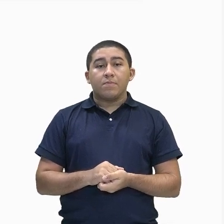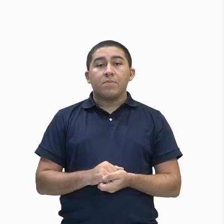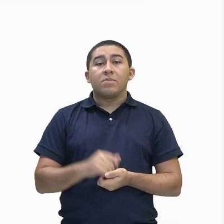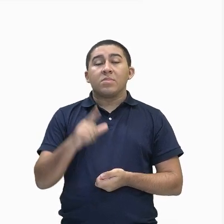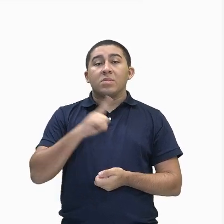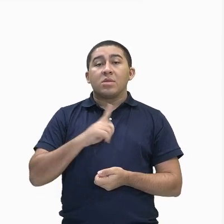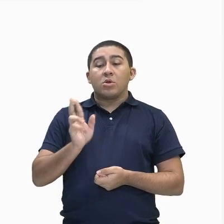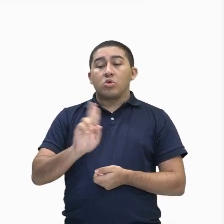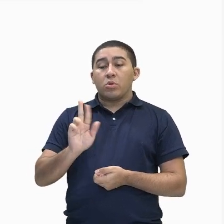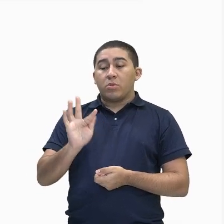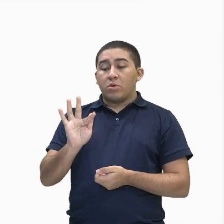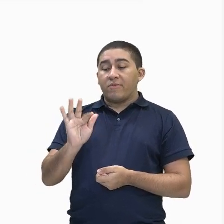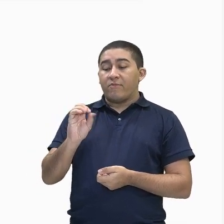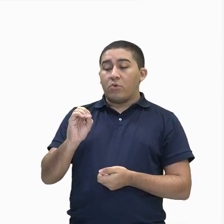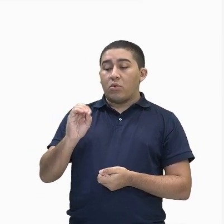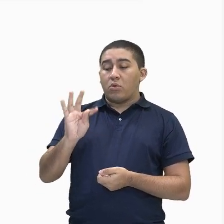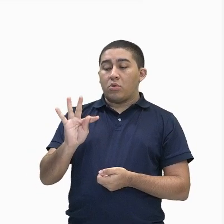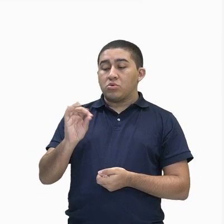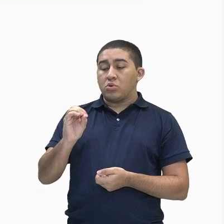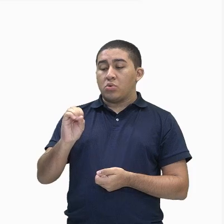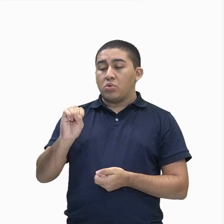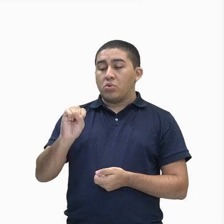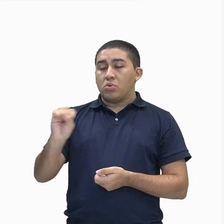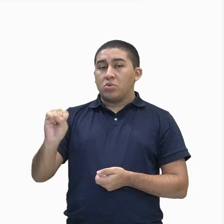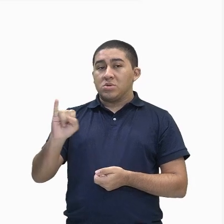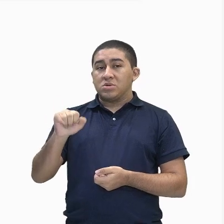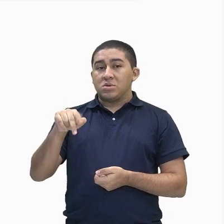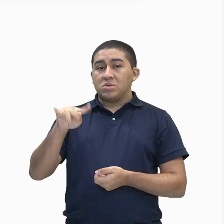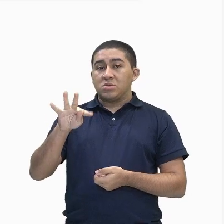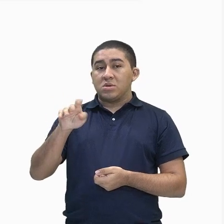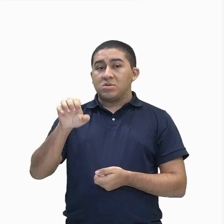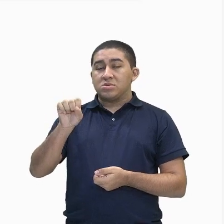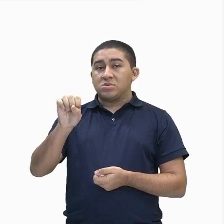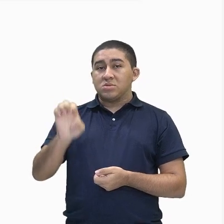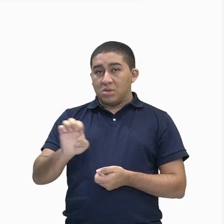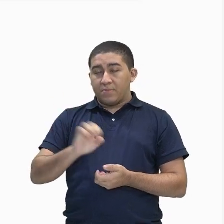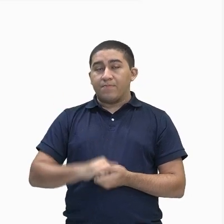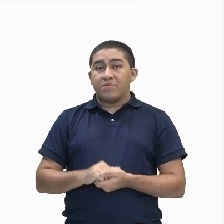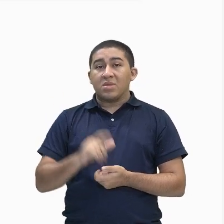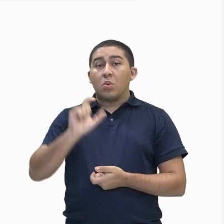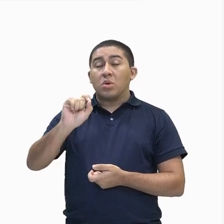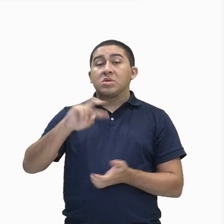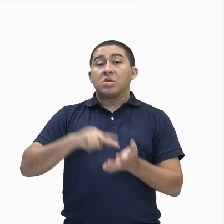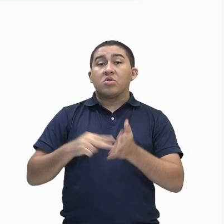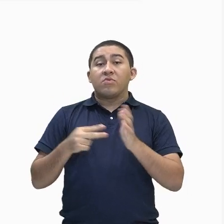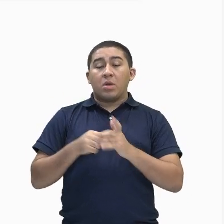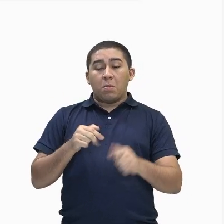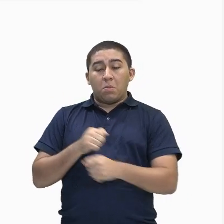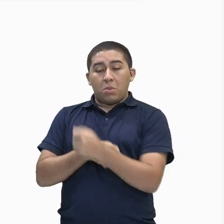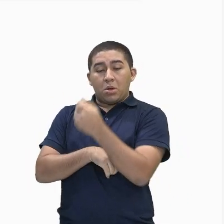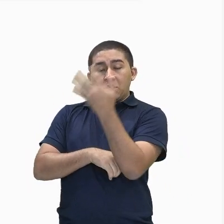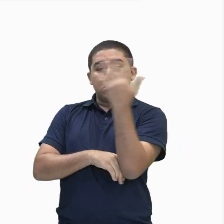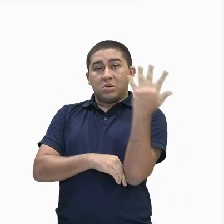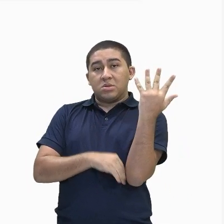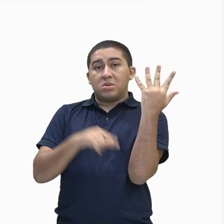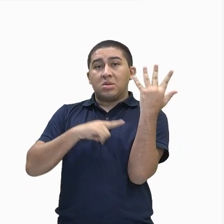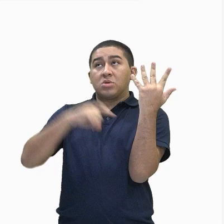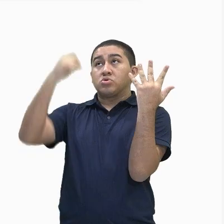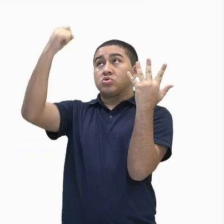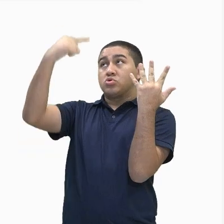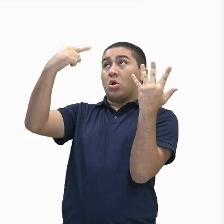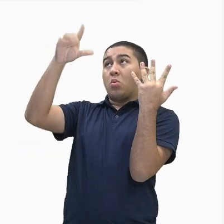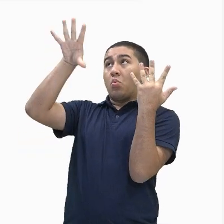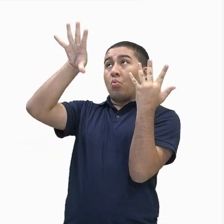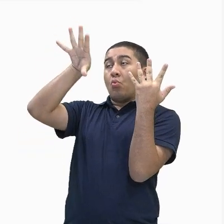é a fotossíntese. Então, o que é a fotossíntese? É o processo em que seres como as plantas, as cianobactérias e as algas